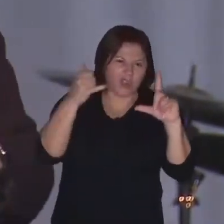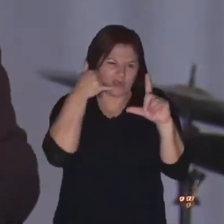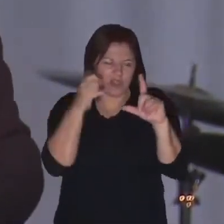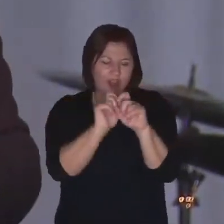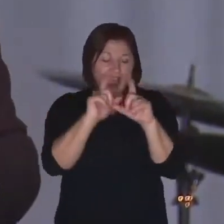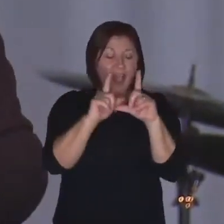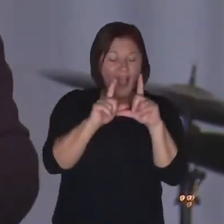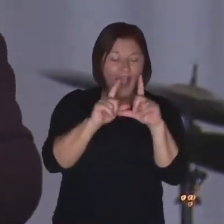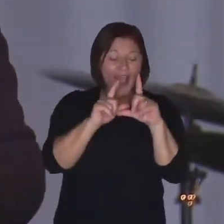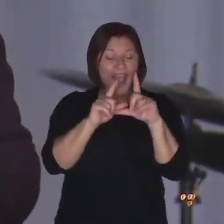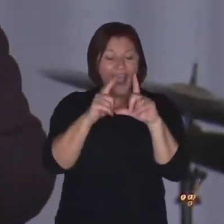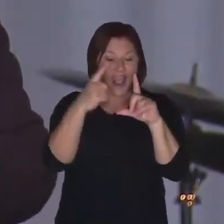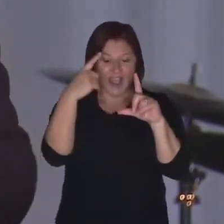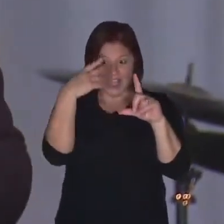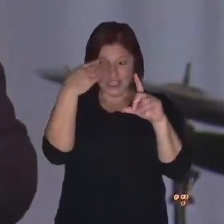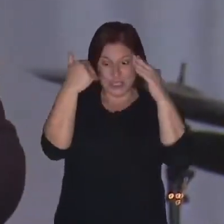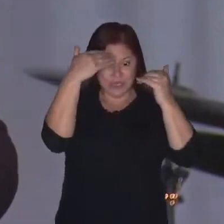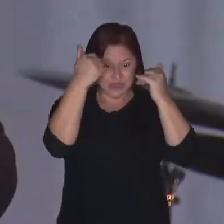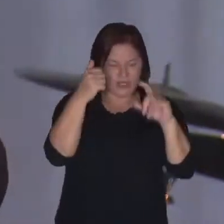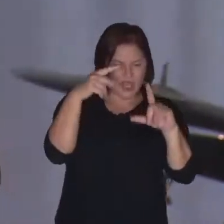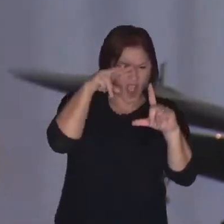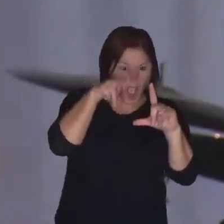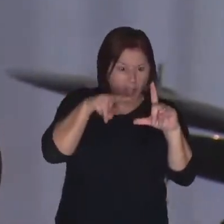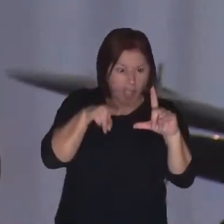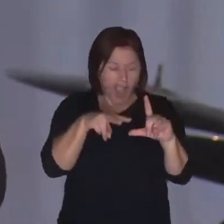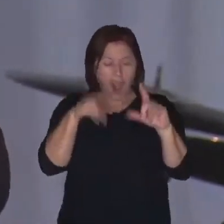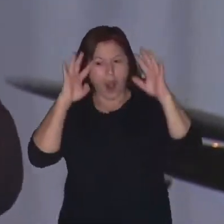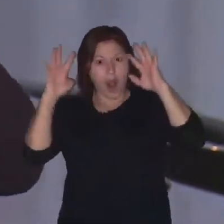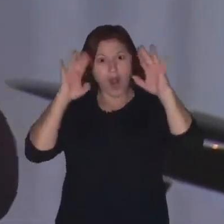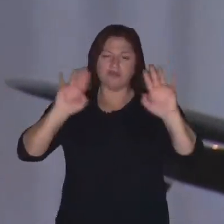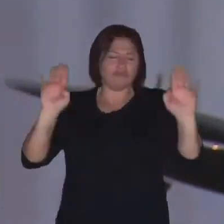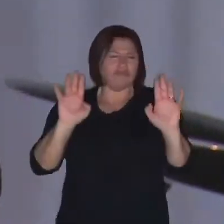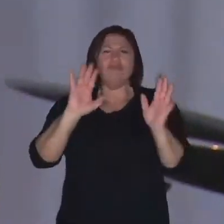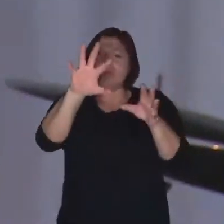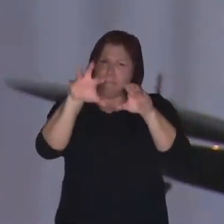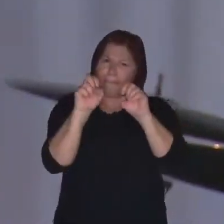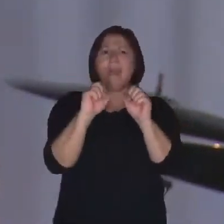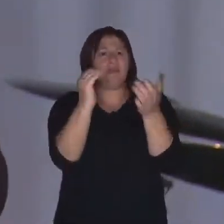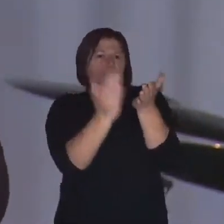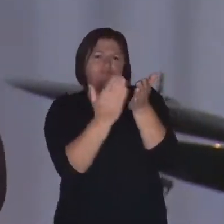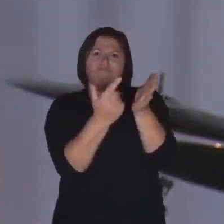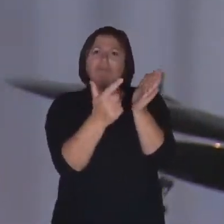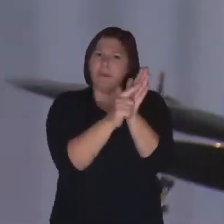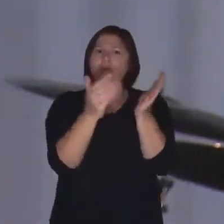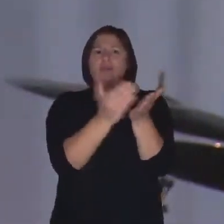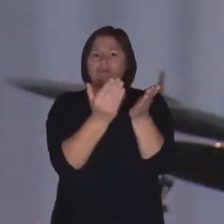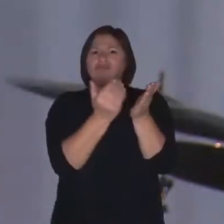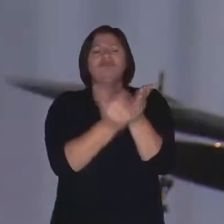Bíblia, faz tempo que você não pega essa Bíblia aí de papel. Jeremias, capítulo 29, versículo